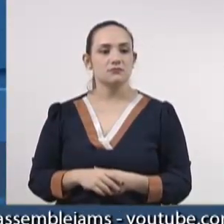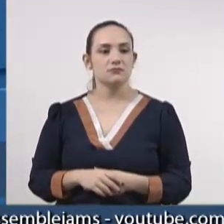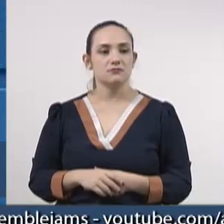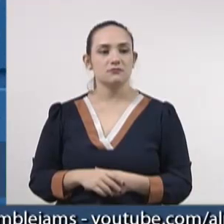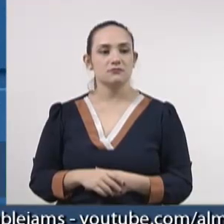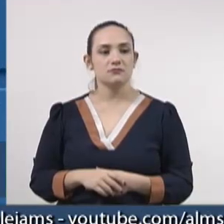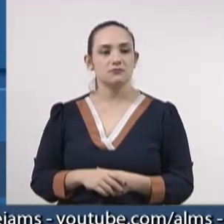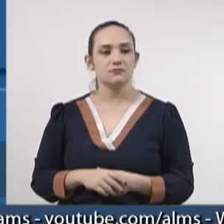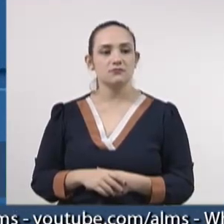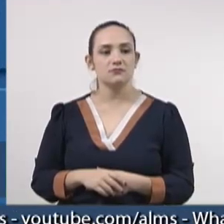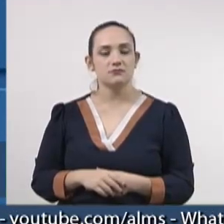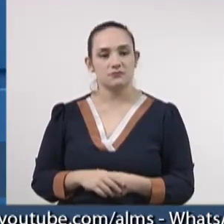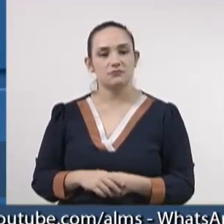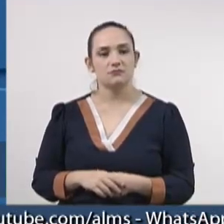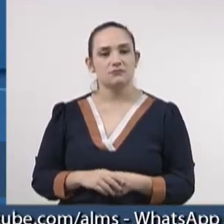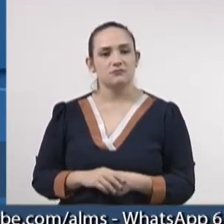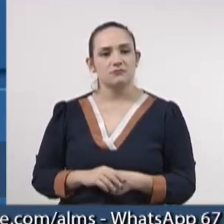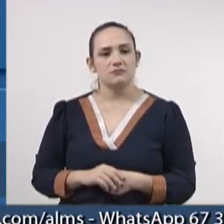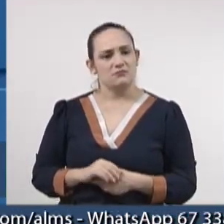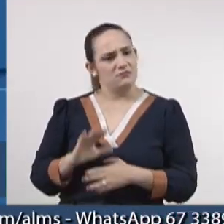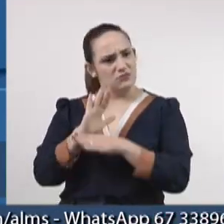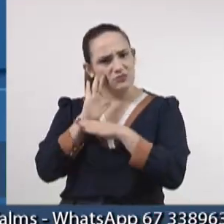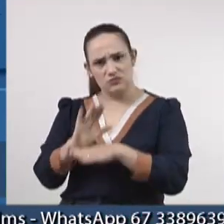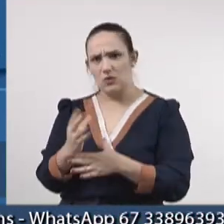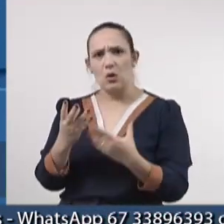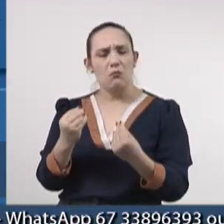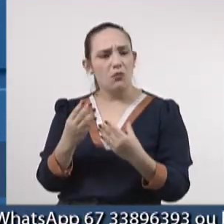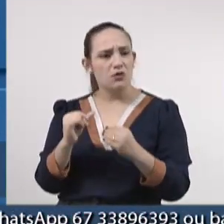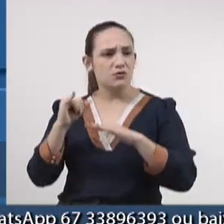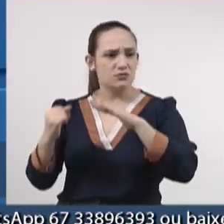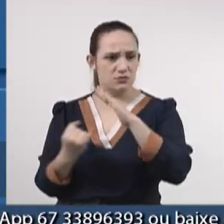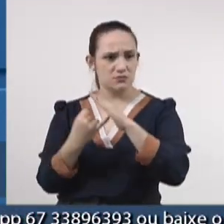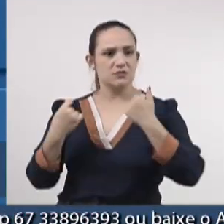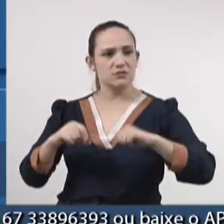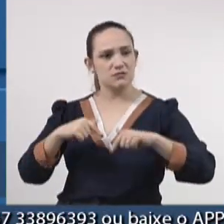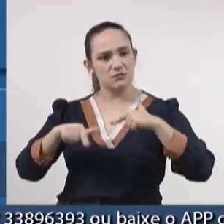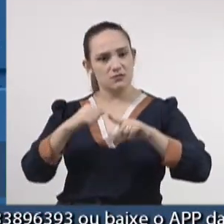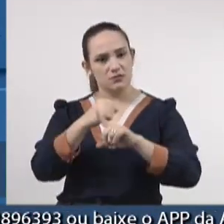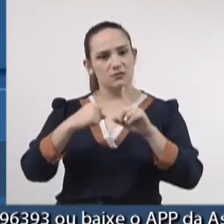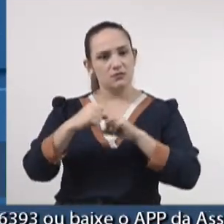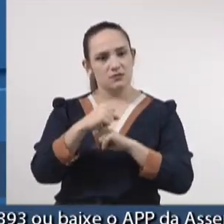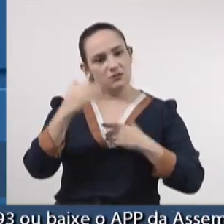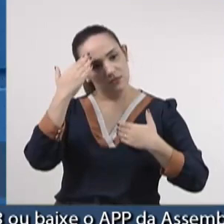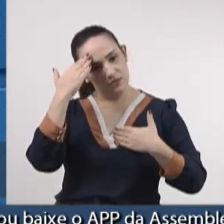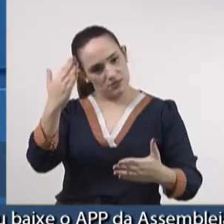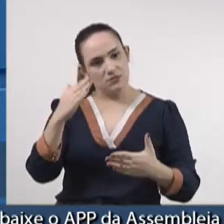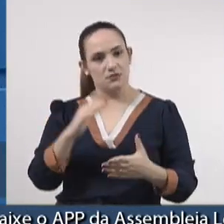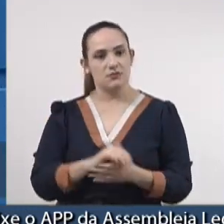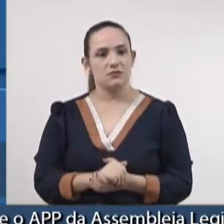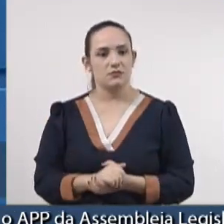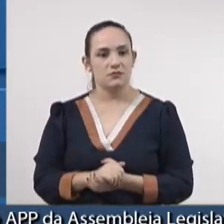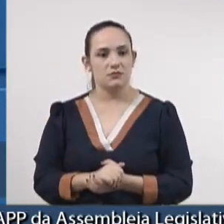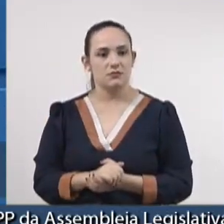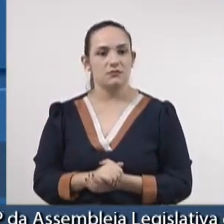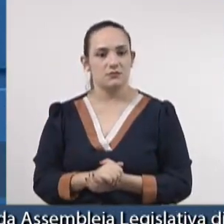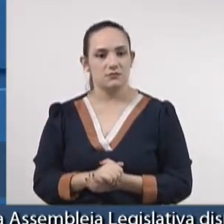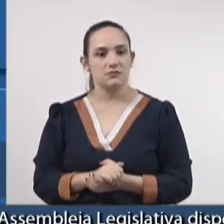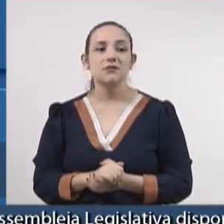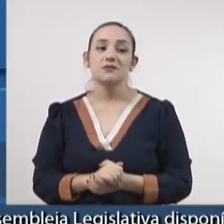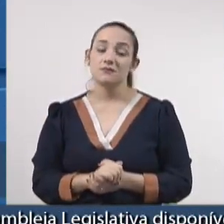muitas demandas de instituições que fazem o trabalho social no nosso estado meu muito obrigada